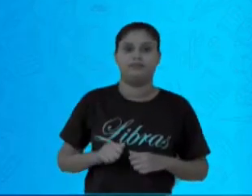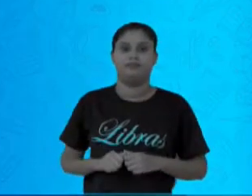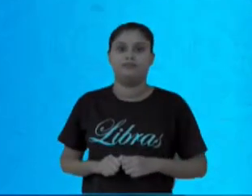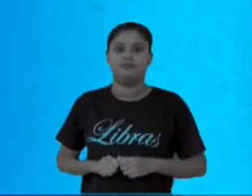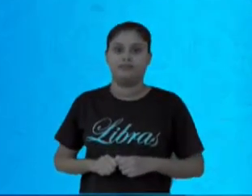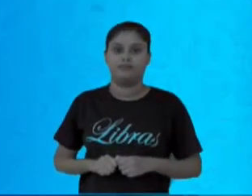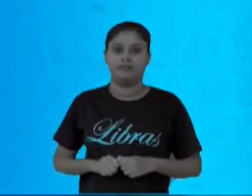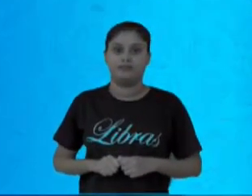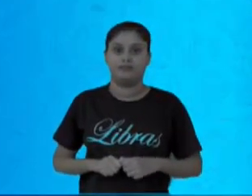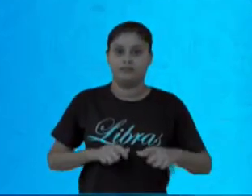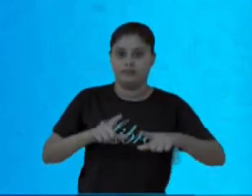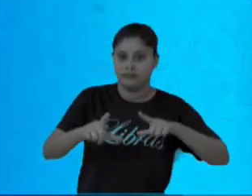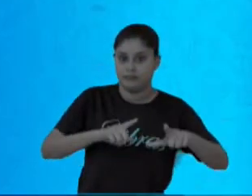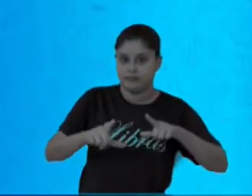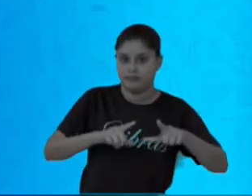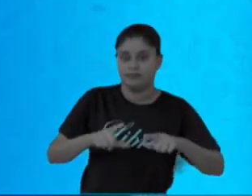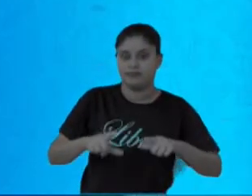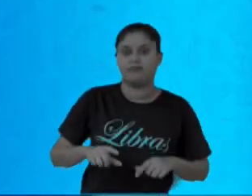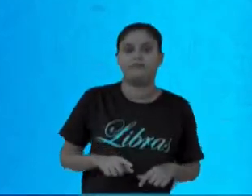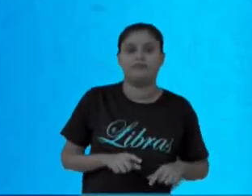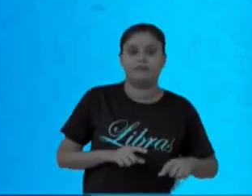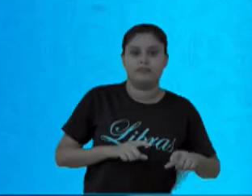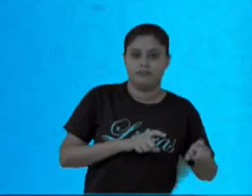que existe o trabalho de pecuária.